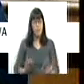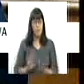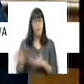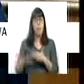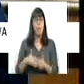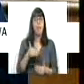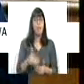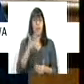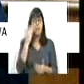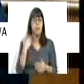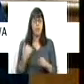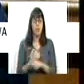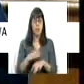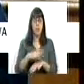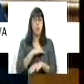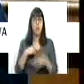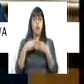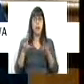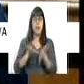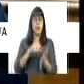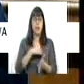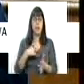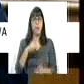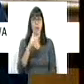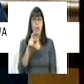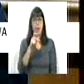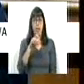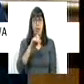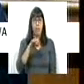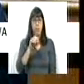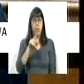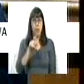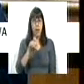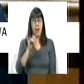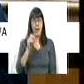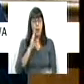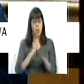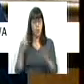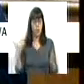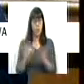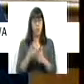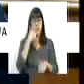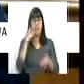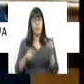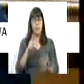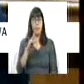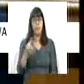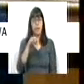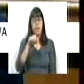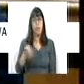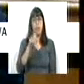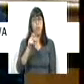para encerrar o serviço de consulta aberta no Centro de Saúde de Vila Pouca da Guiar. De facto, nos últimos anos, as populações de Vila Pouca da